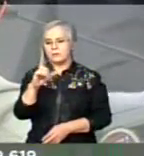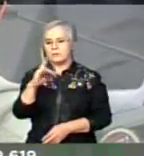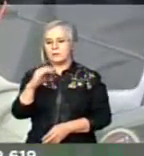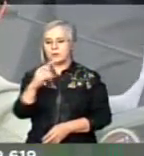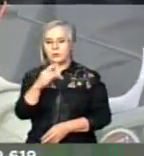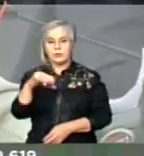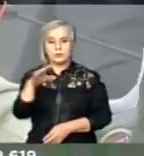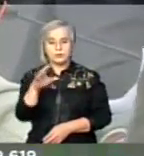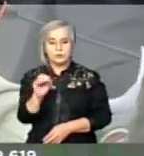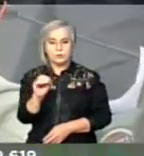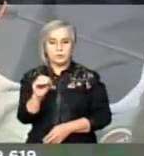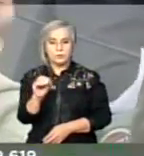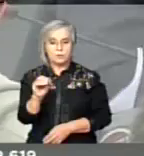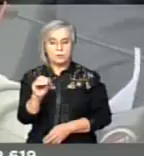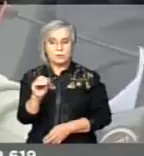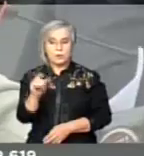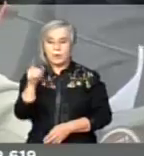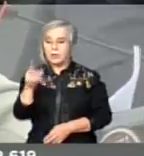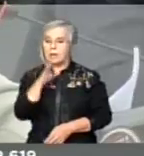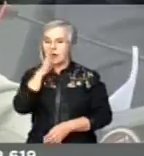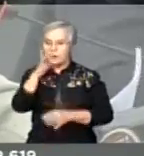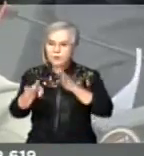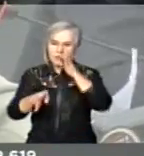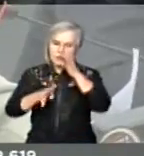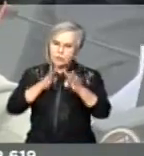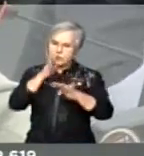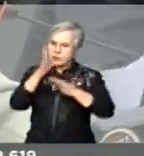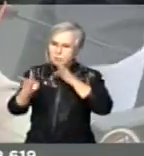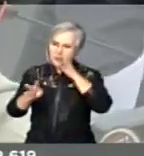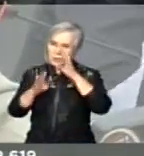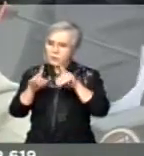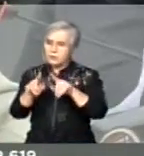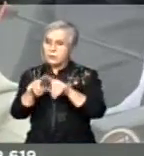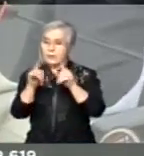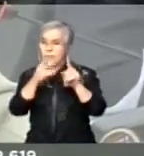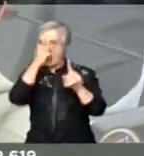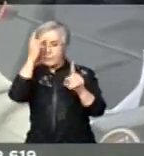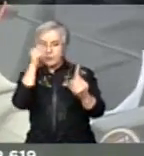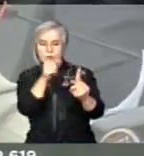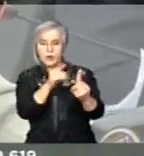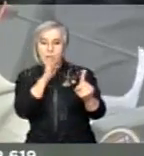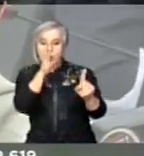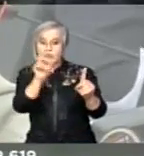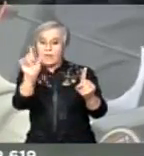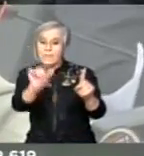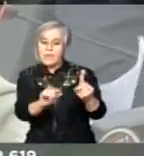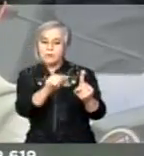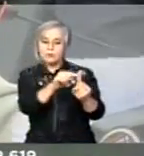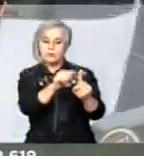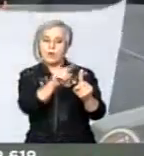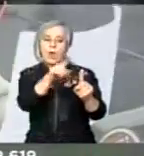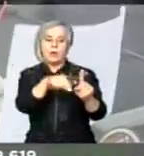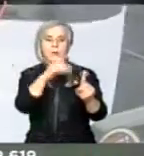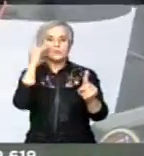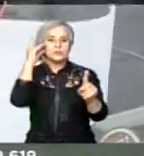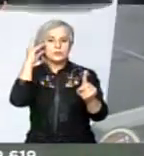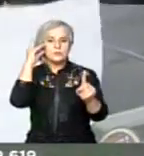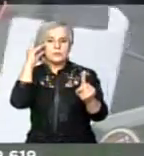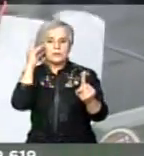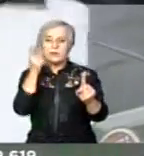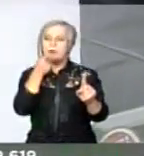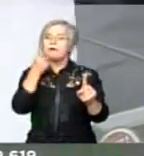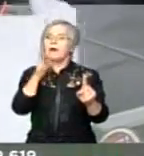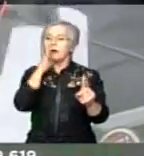é a Dilma, porque ele cita uma série de grandes raposas políticas do PT e de vários